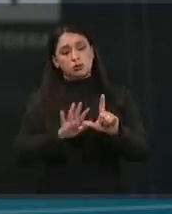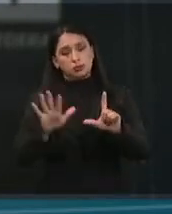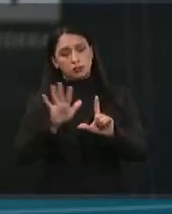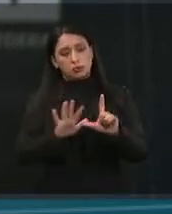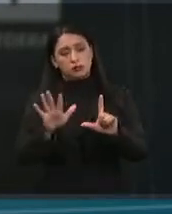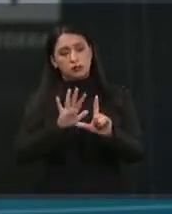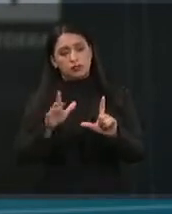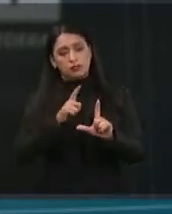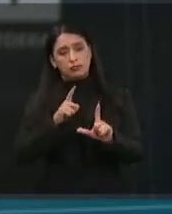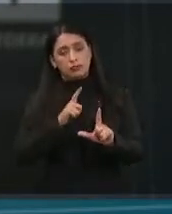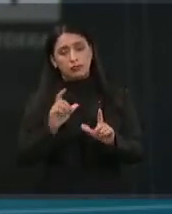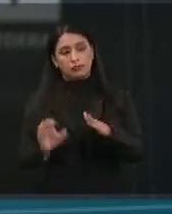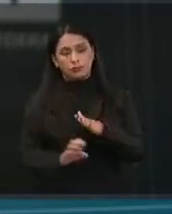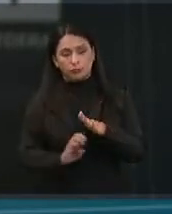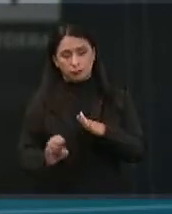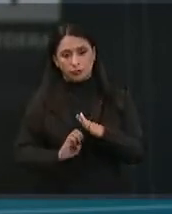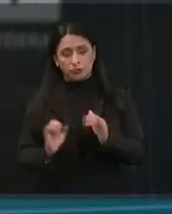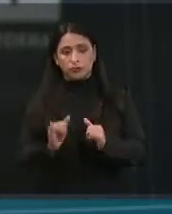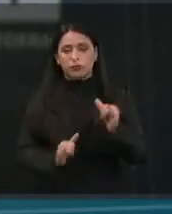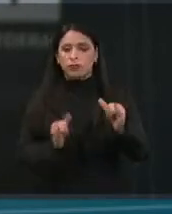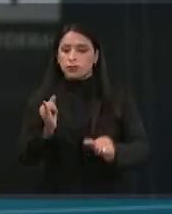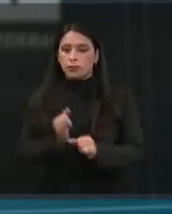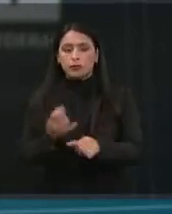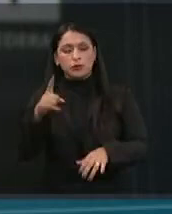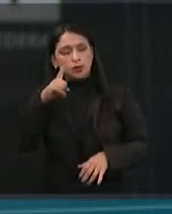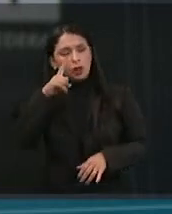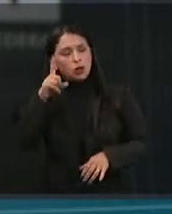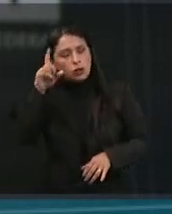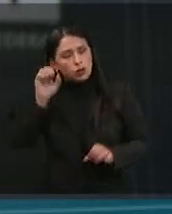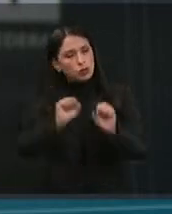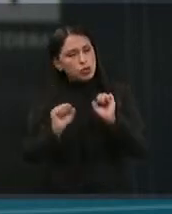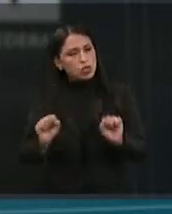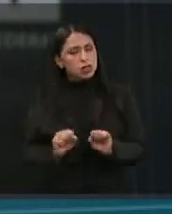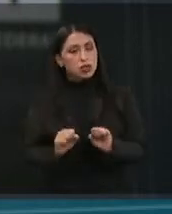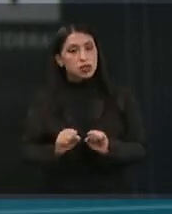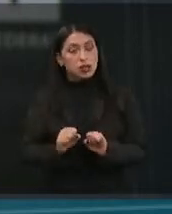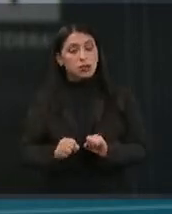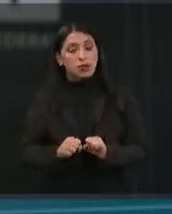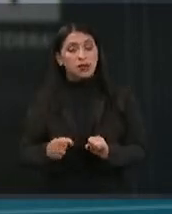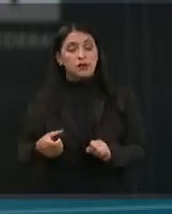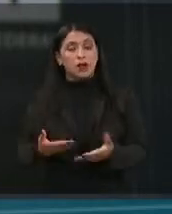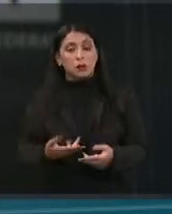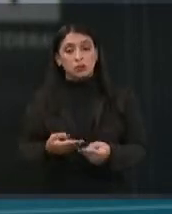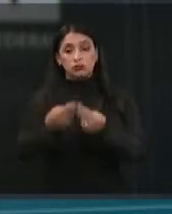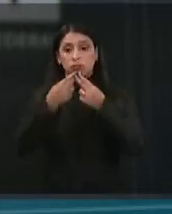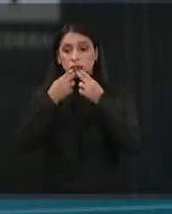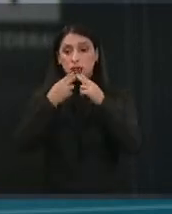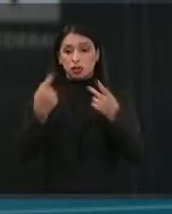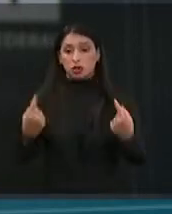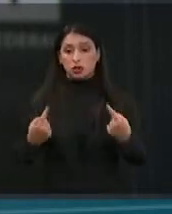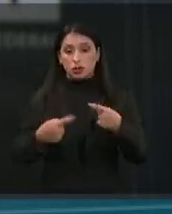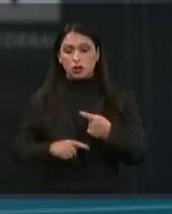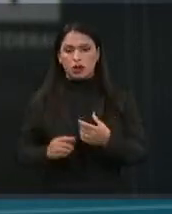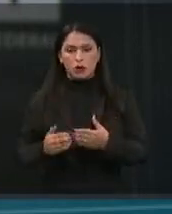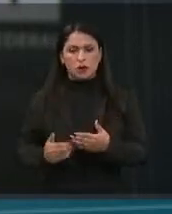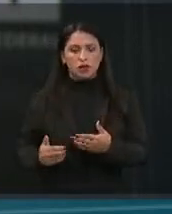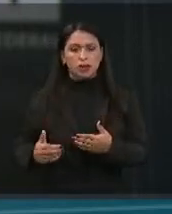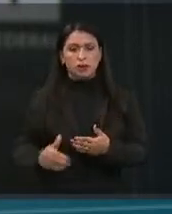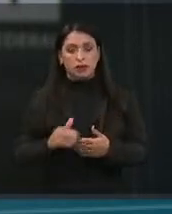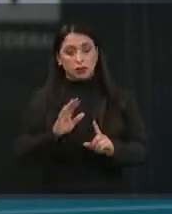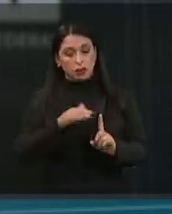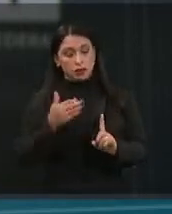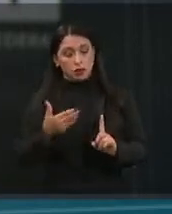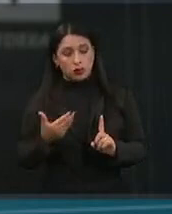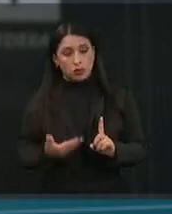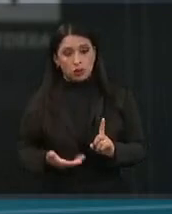risco, inclusive em face de um sistema que muitas vezes opera censura contra a expressão legítima a partir de figuras como a honra.